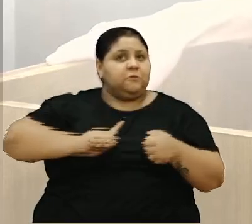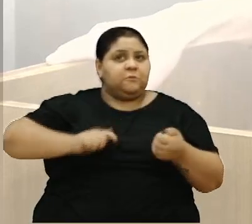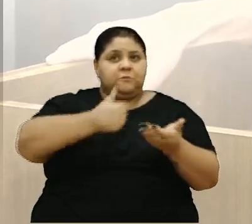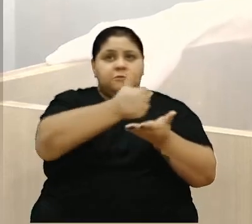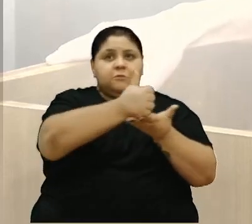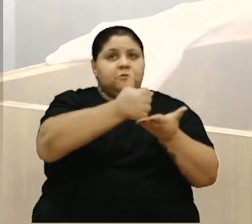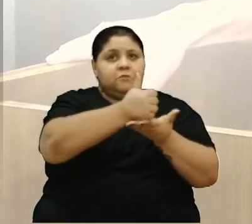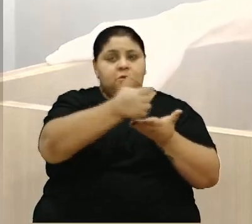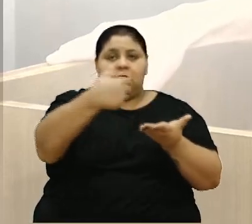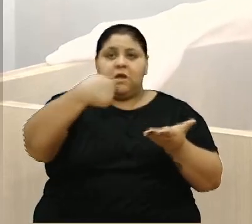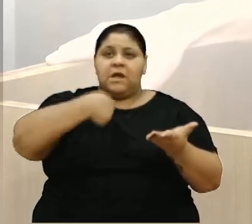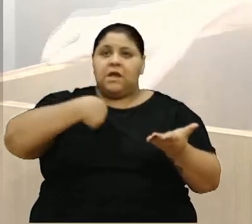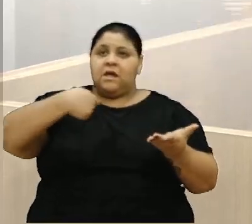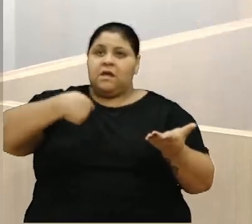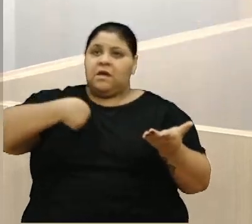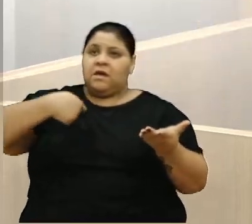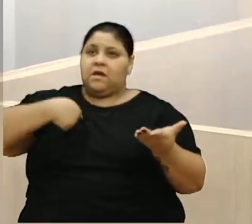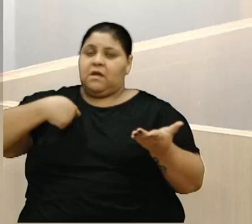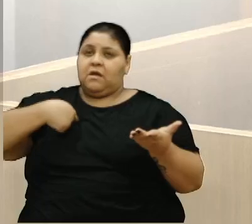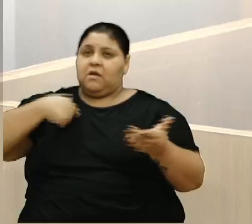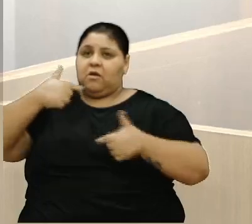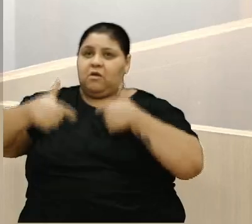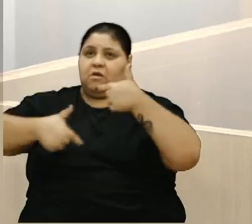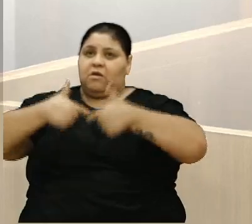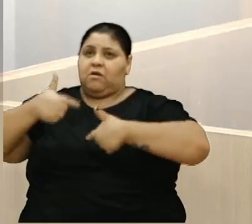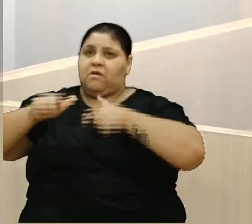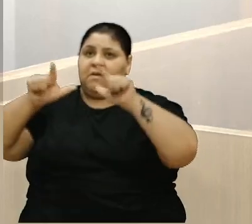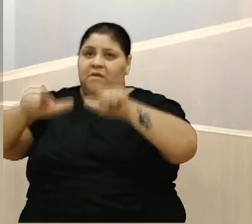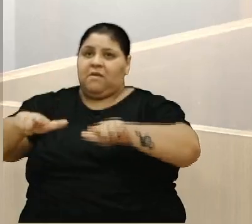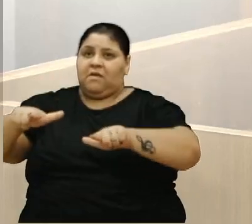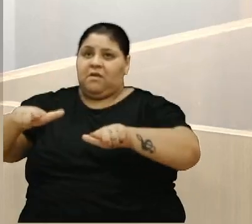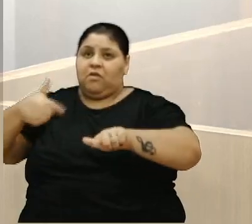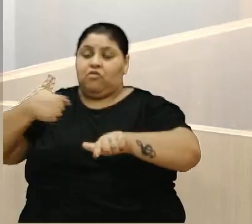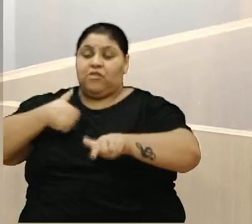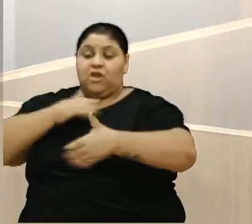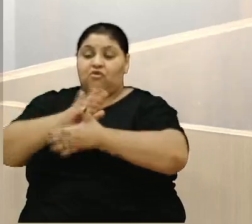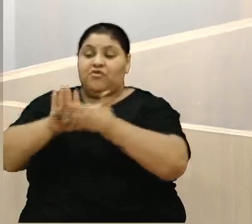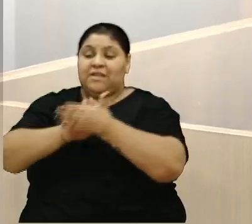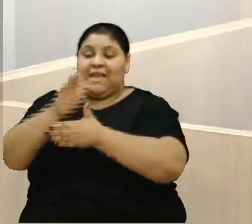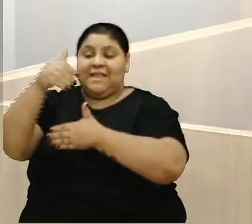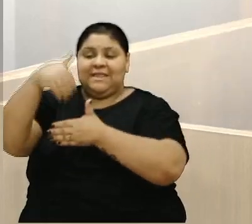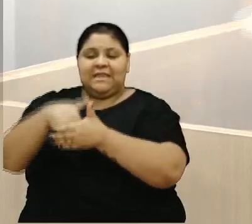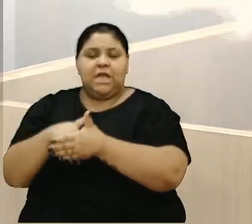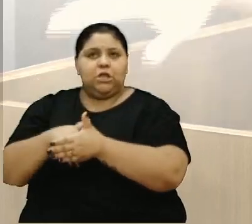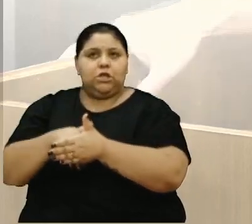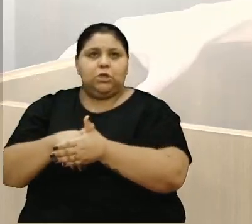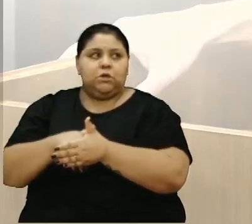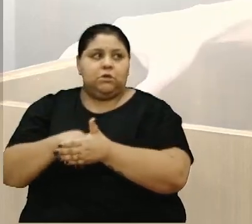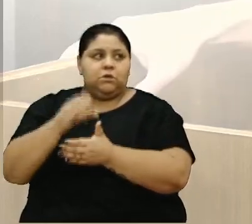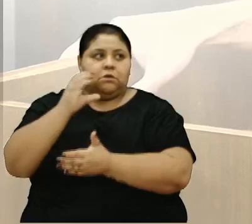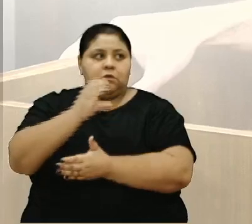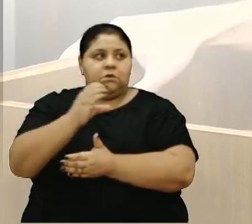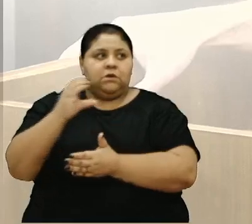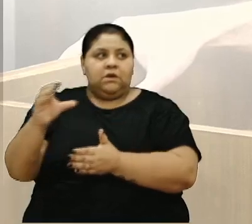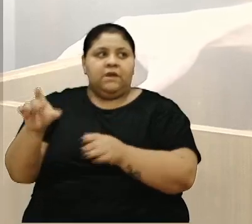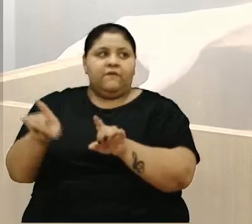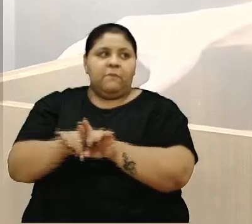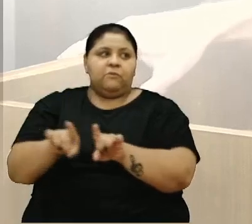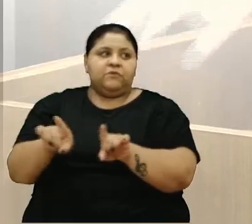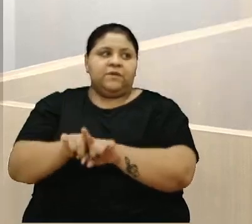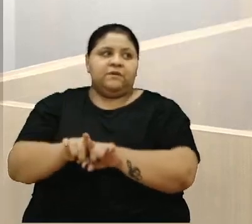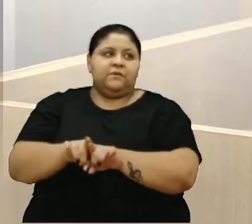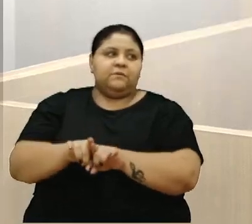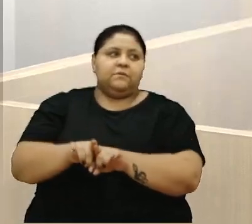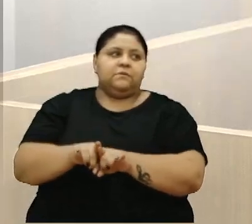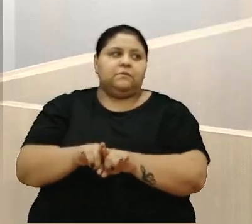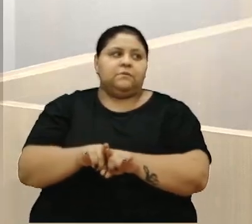Não, meu cargo do meu gabinete, eu não tenho ninguém ali dentro. Desse vereador não tem nenhum CC ali dentro. Então, assim, meu